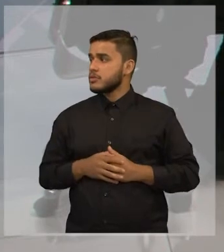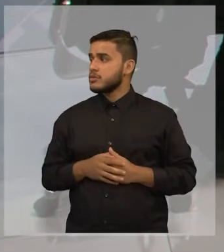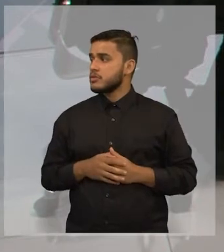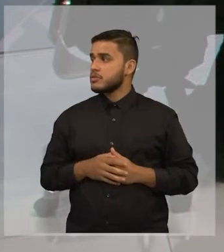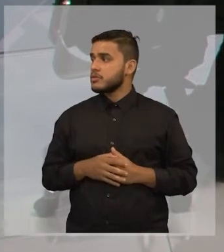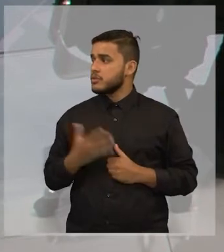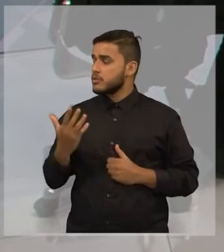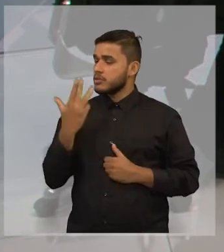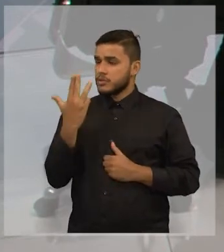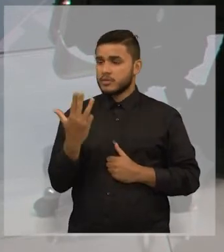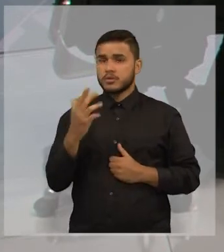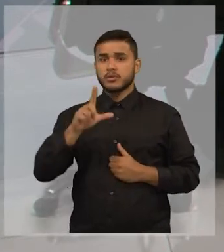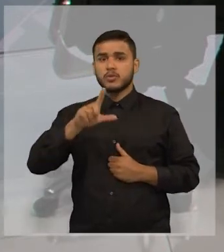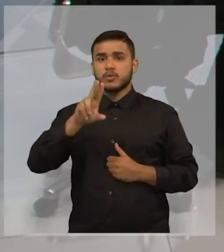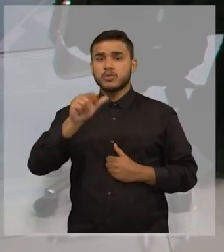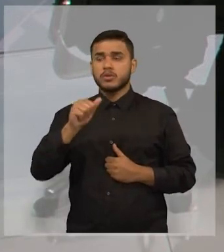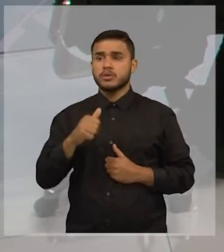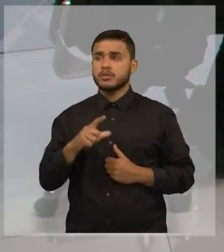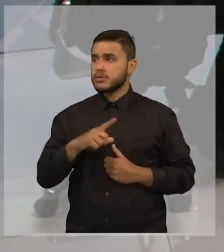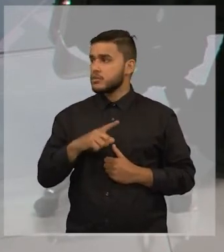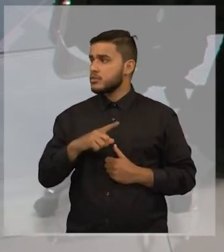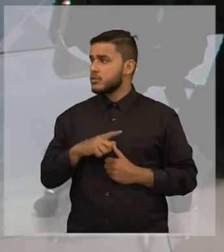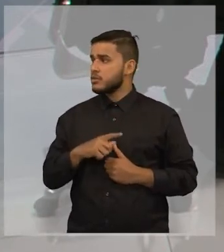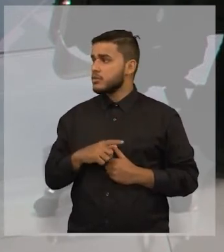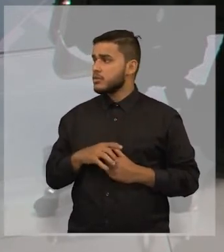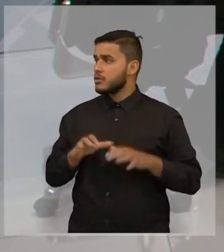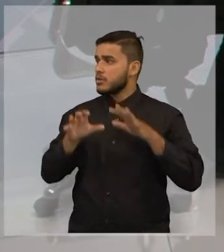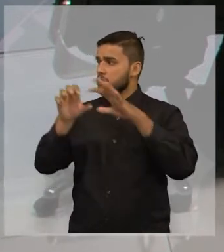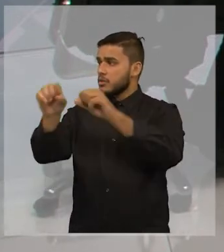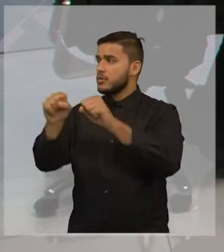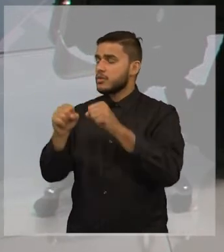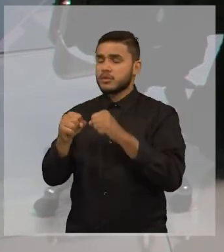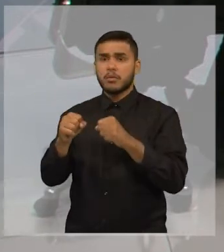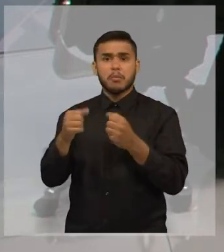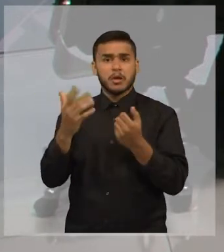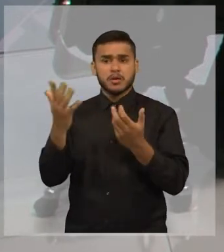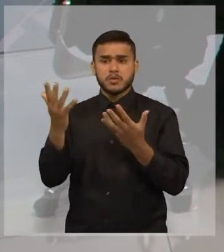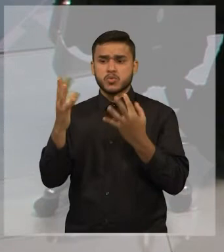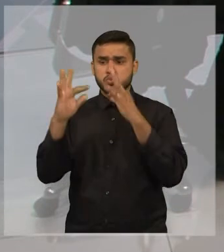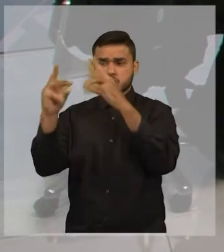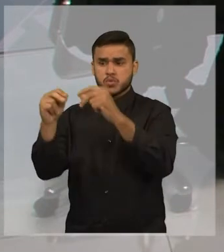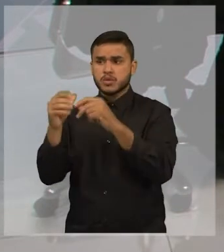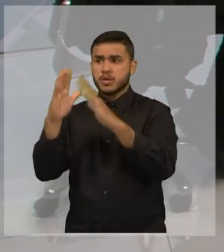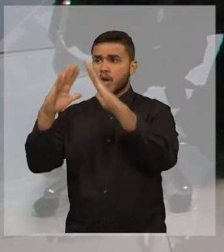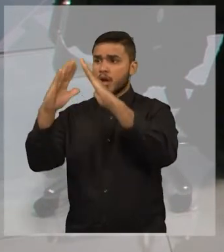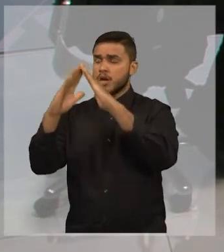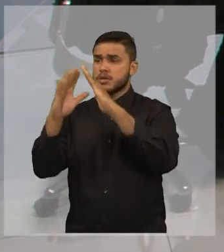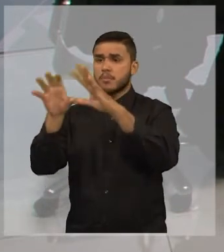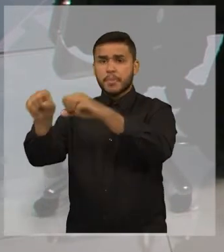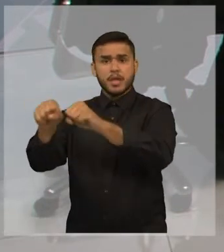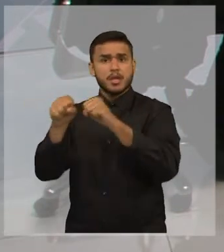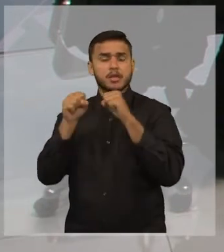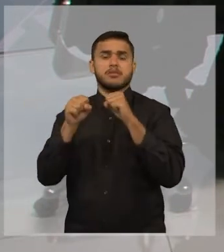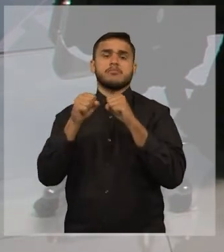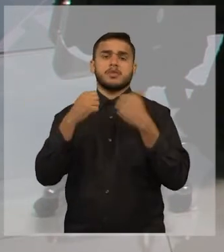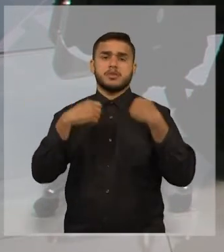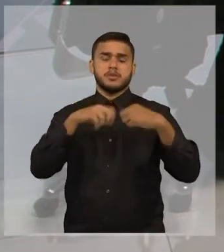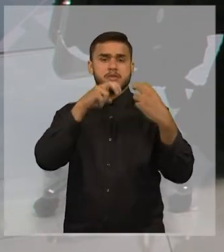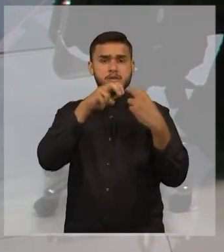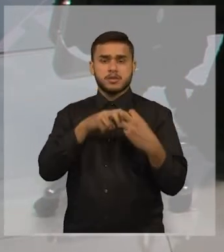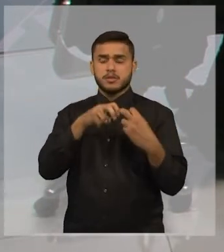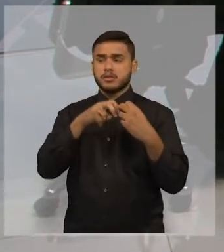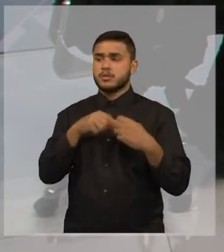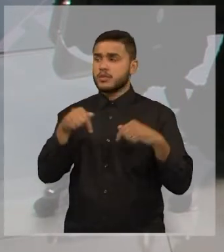faz nada. Agora, por exemplo, o Lula não teve condução coercitiva. Foram buscar o Lula dentro de